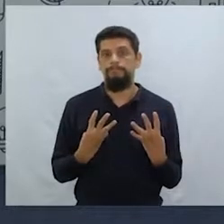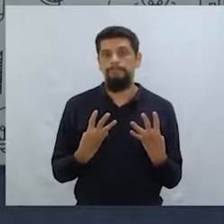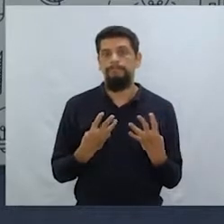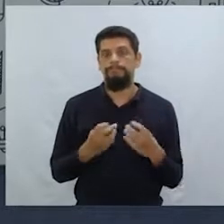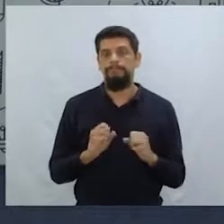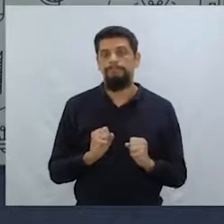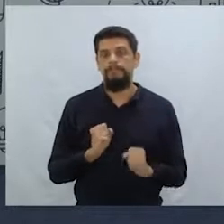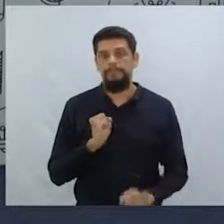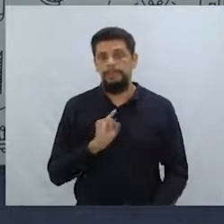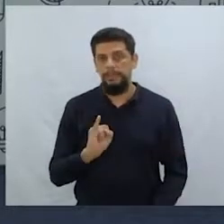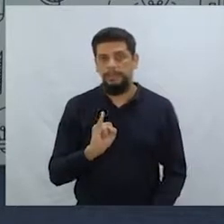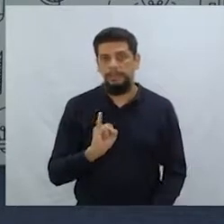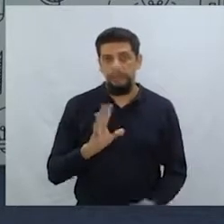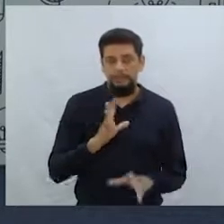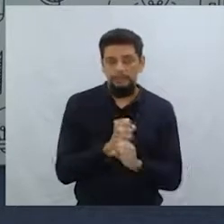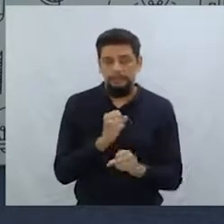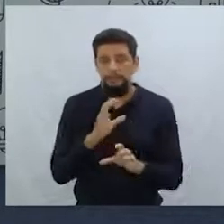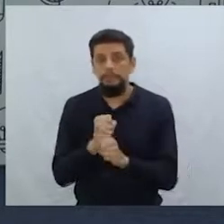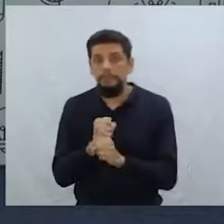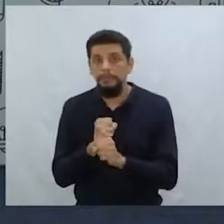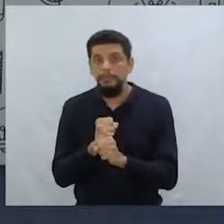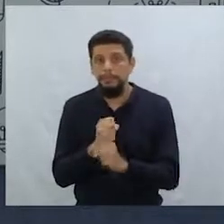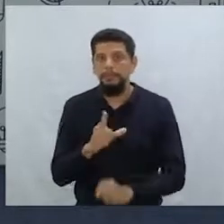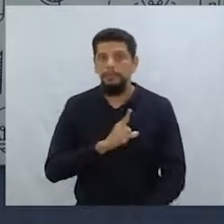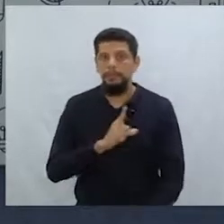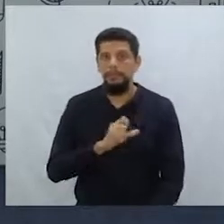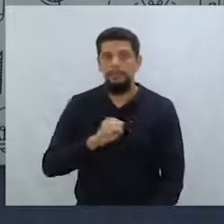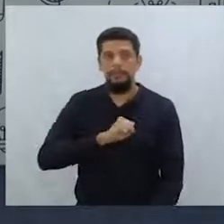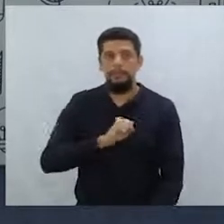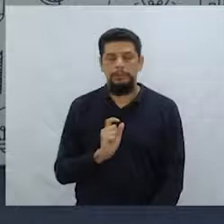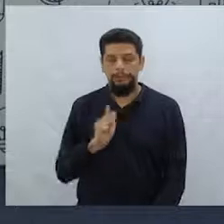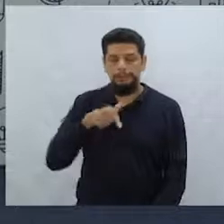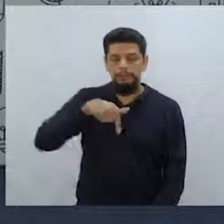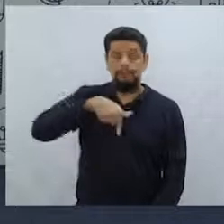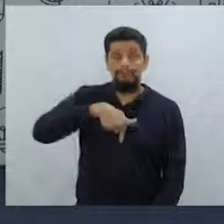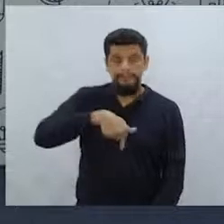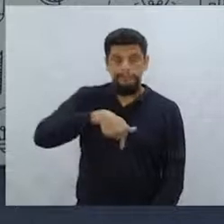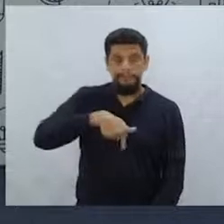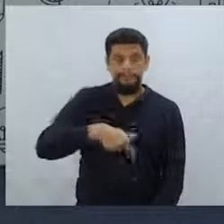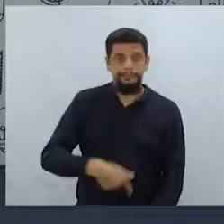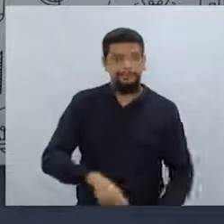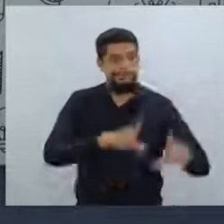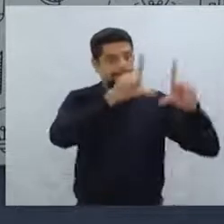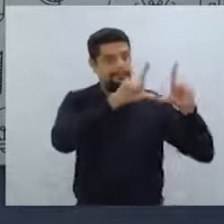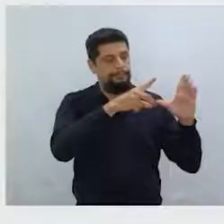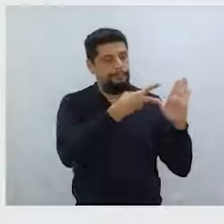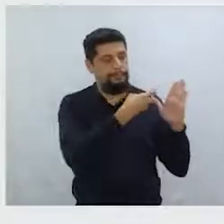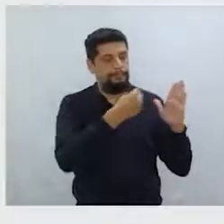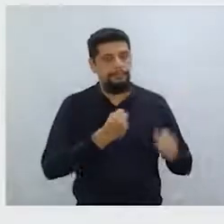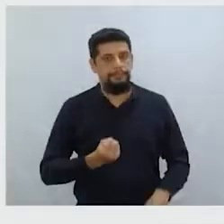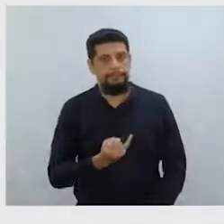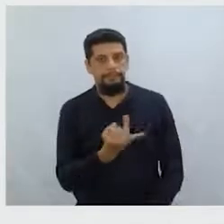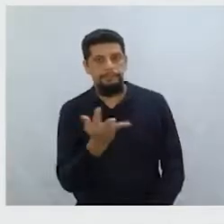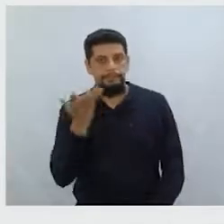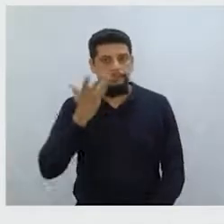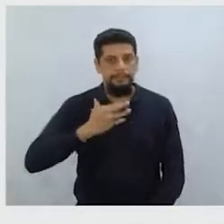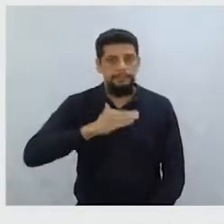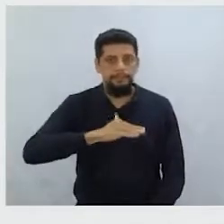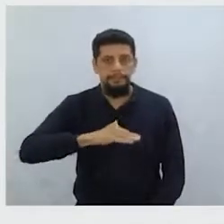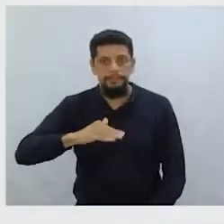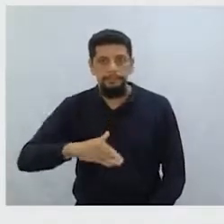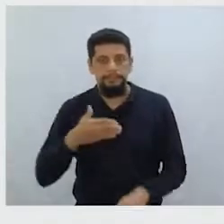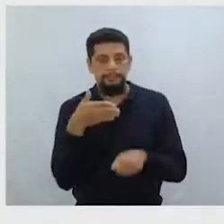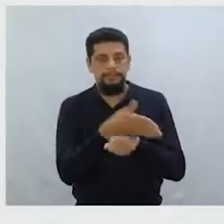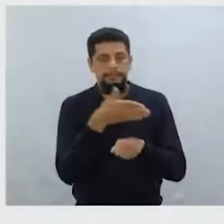Muito bem. Se eu somar 4 mais 3, eu vou ter 7. Então, vejam na tela de vocês.